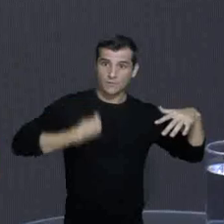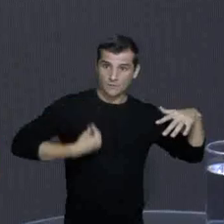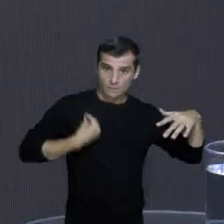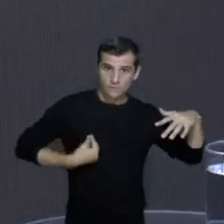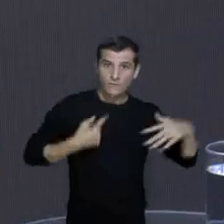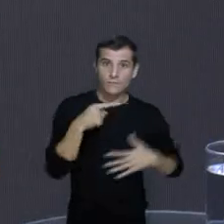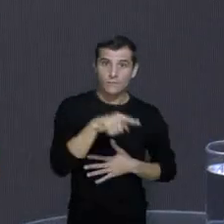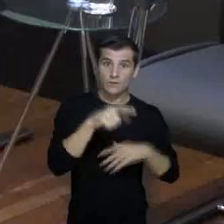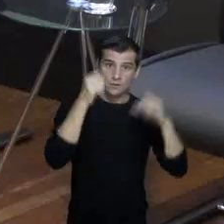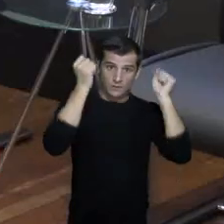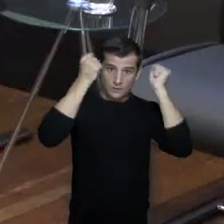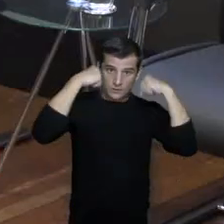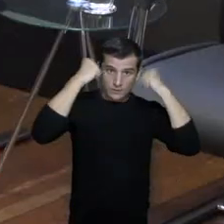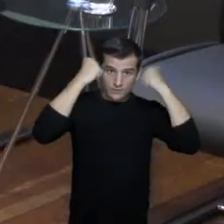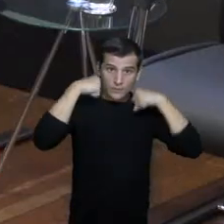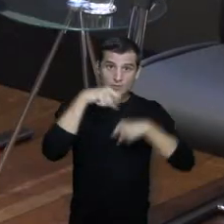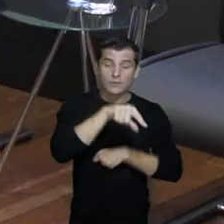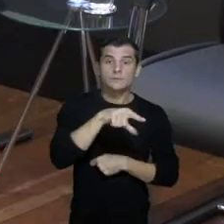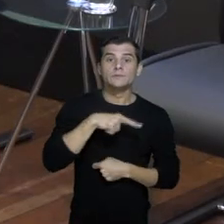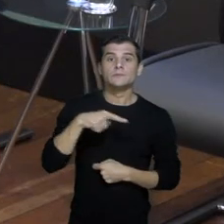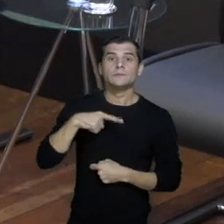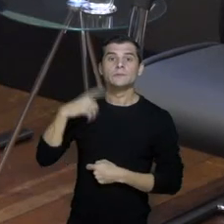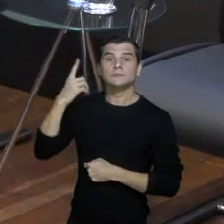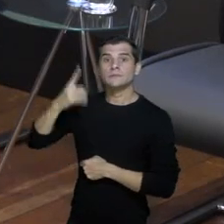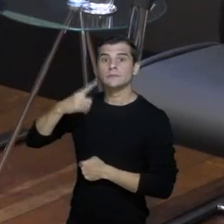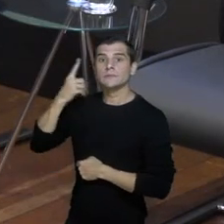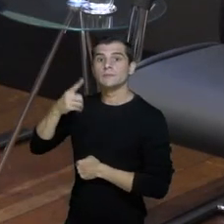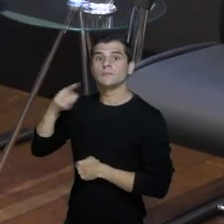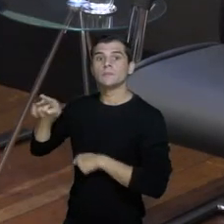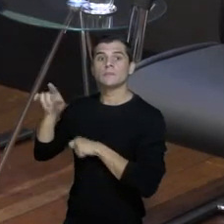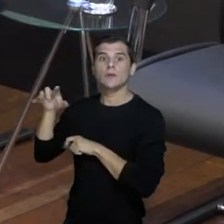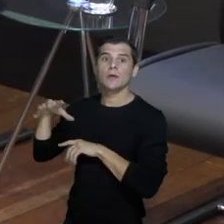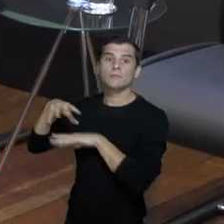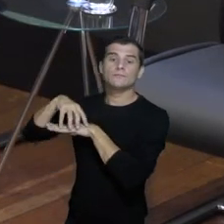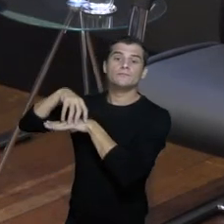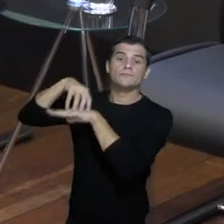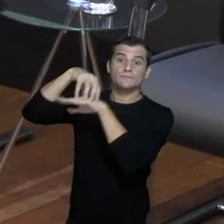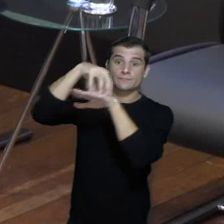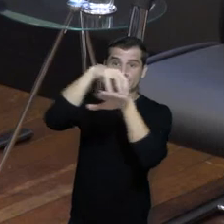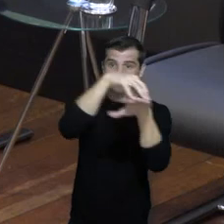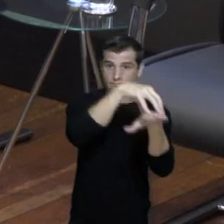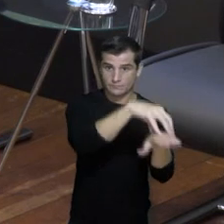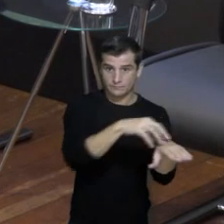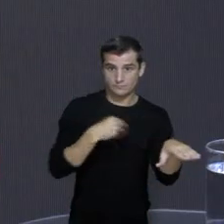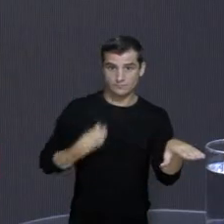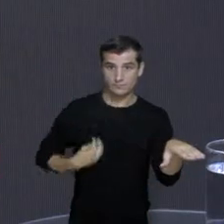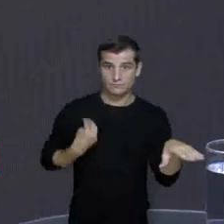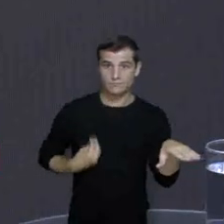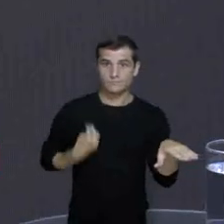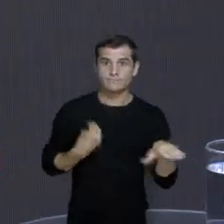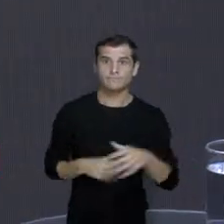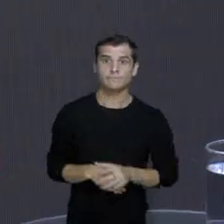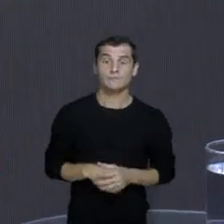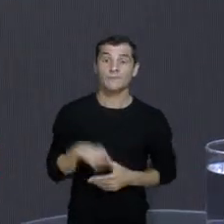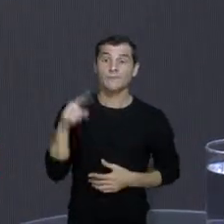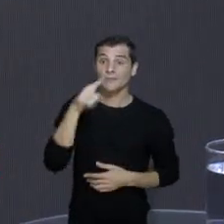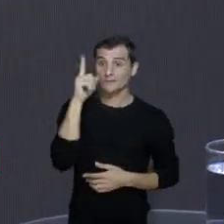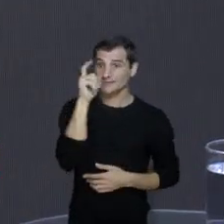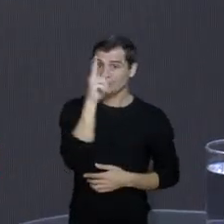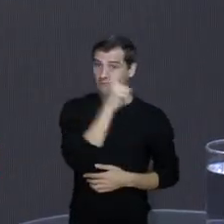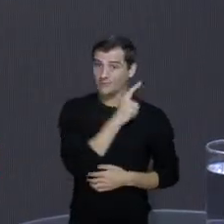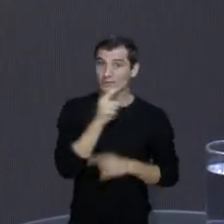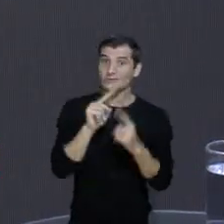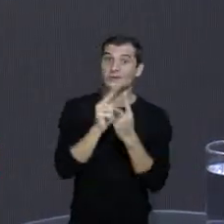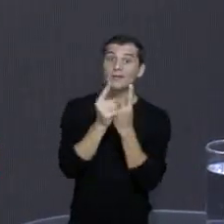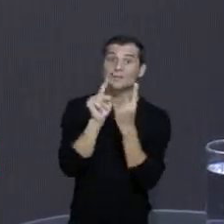Chapecó Então os deputados todos já estão indo para lá porque eh E é difícil é longe